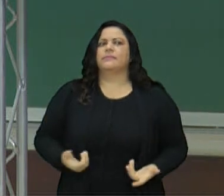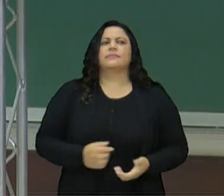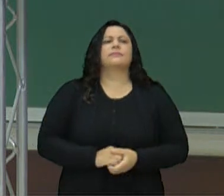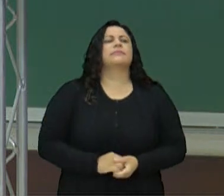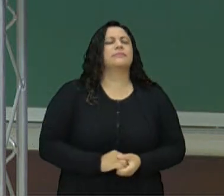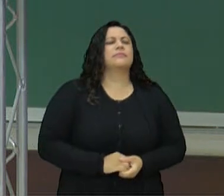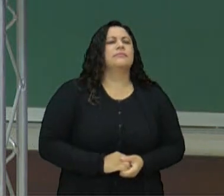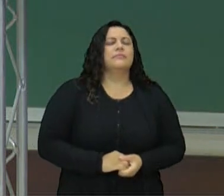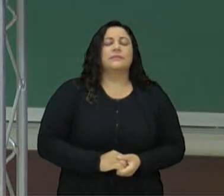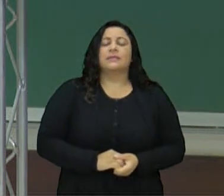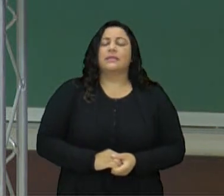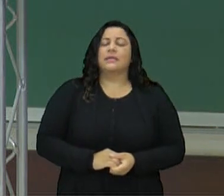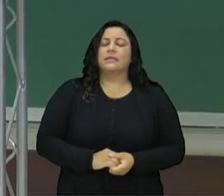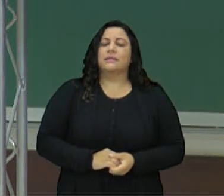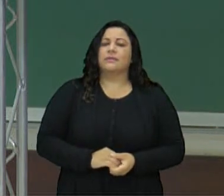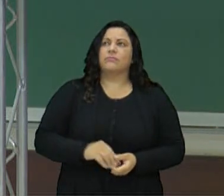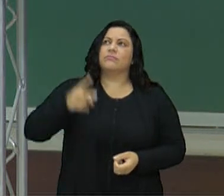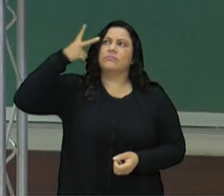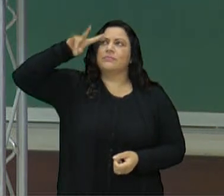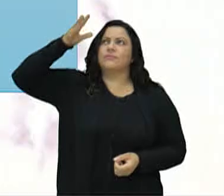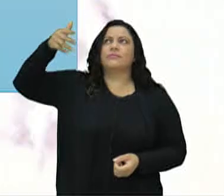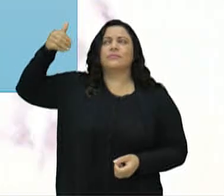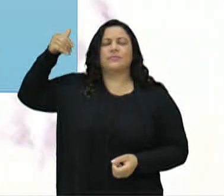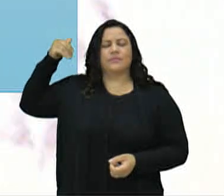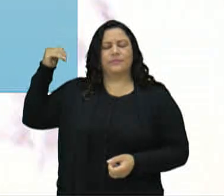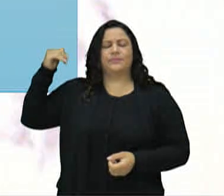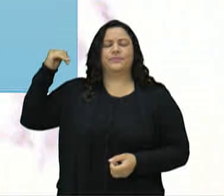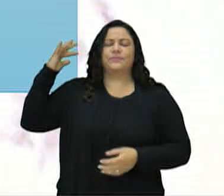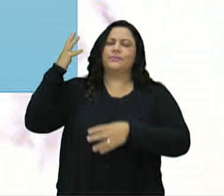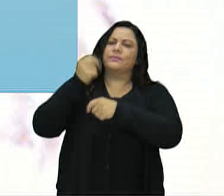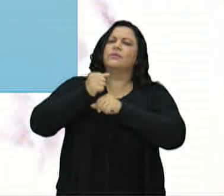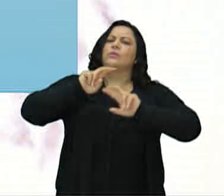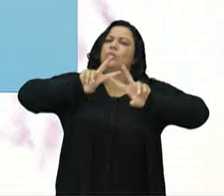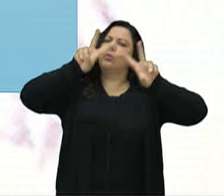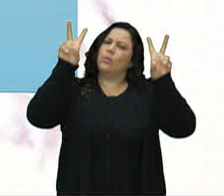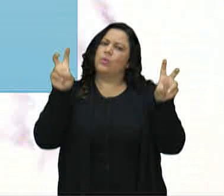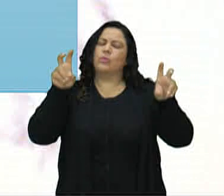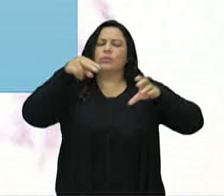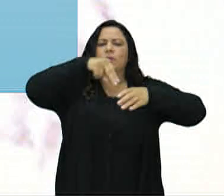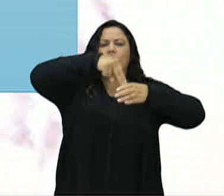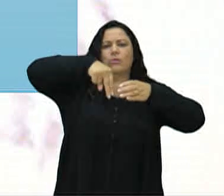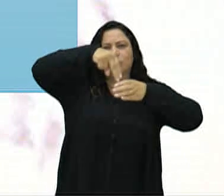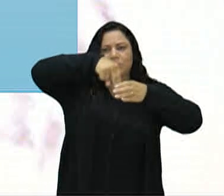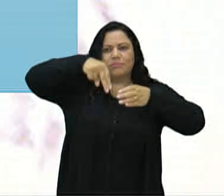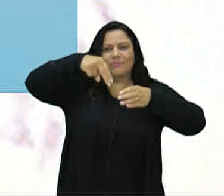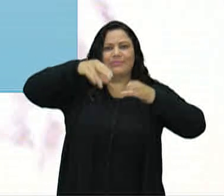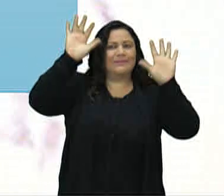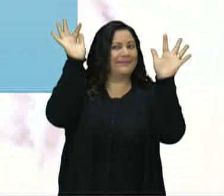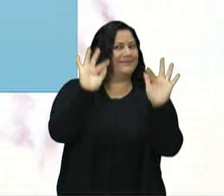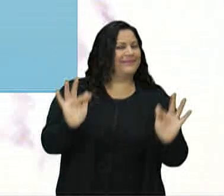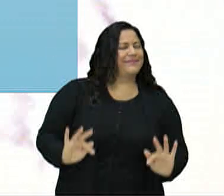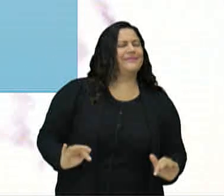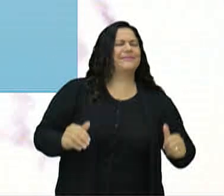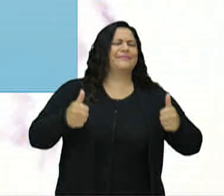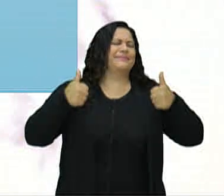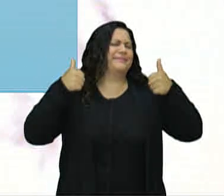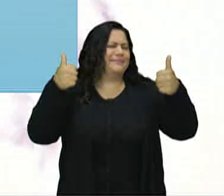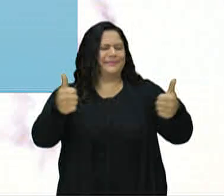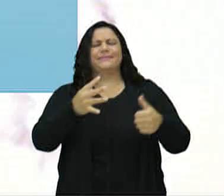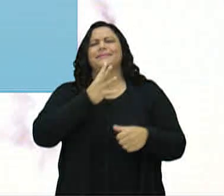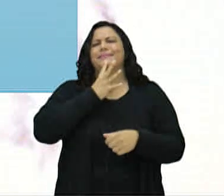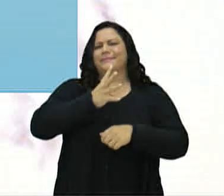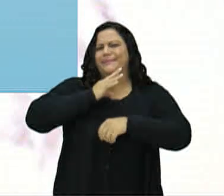Seguindo na aula de hoje, vamos revisar o tema de núcleo. Para quê? Para que a gente possa viver feliz, lembra? Conhecimento,